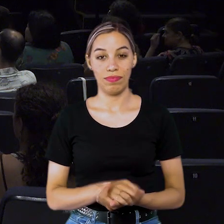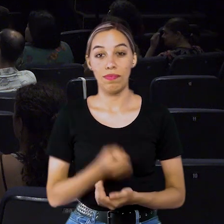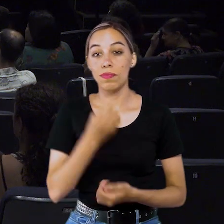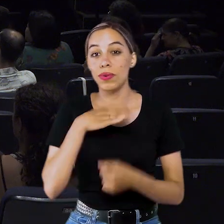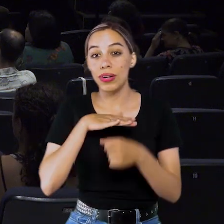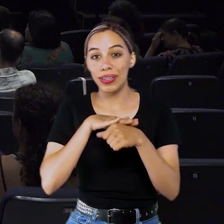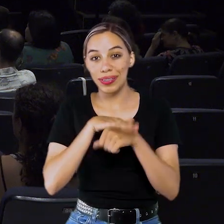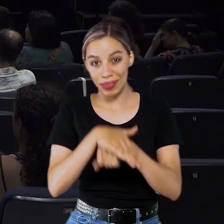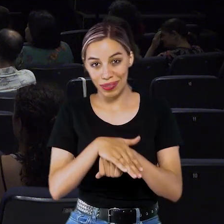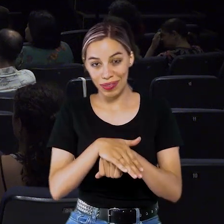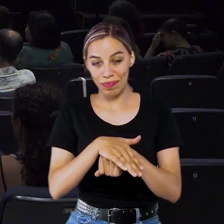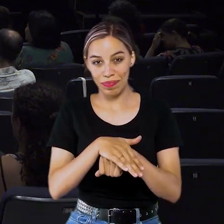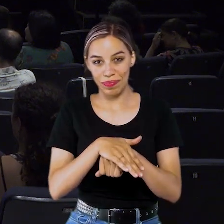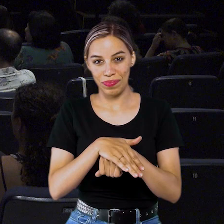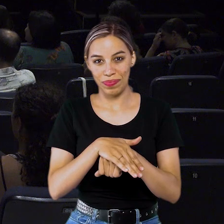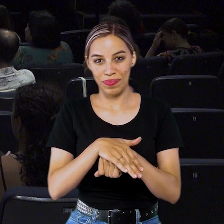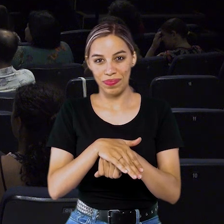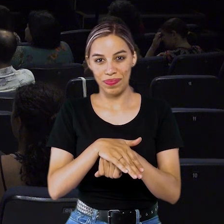Boa noite.